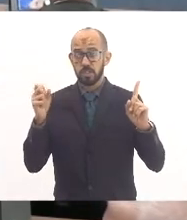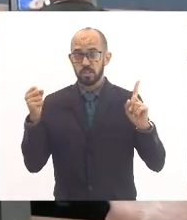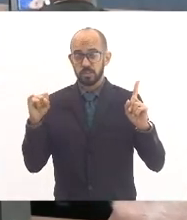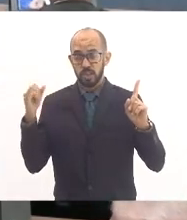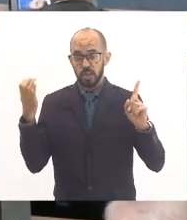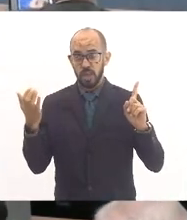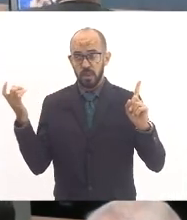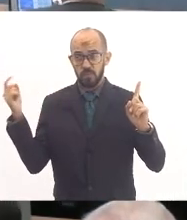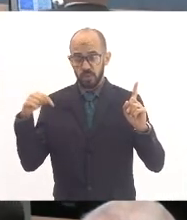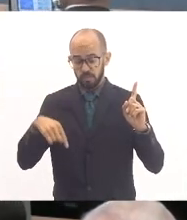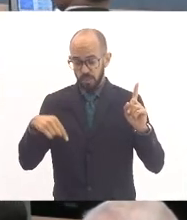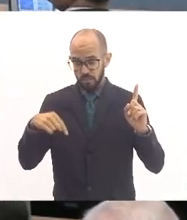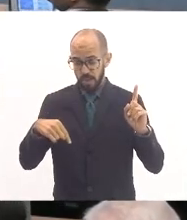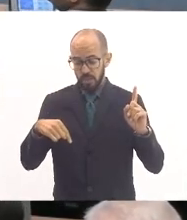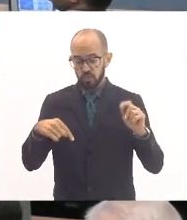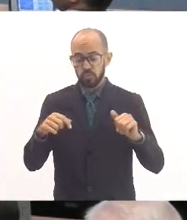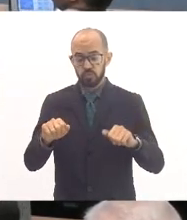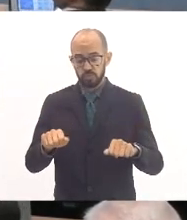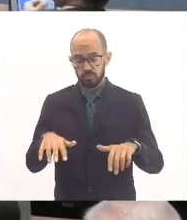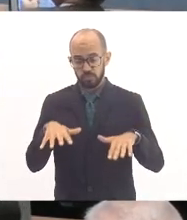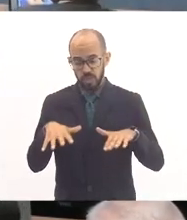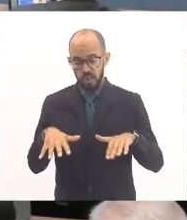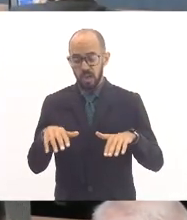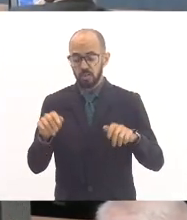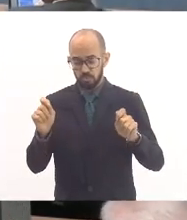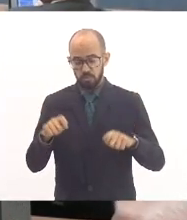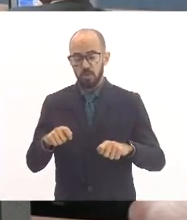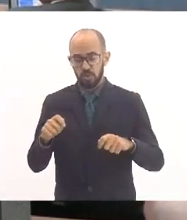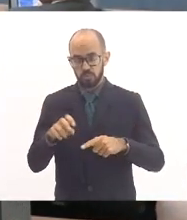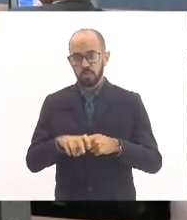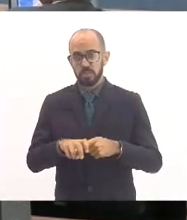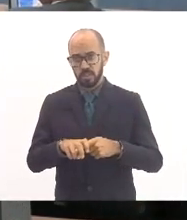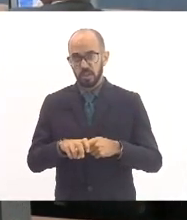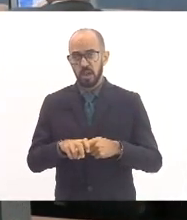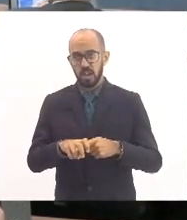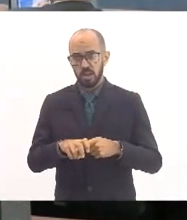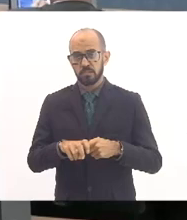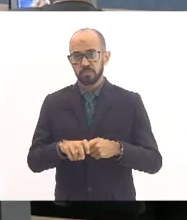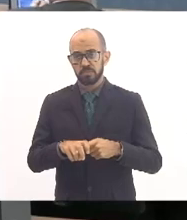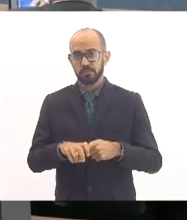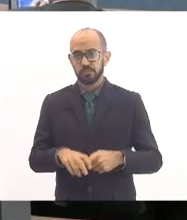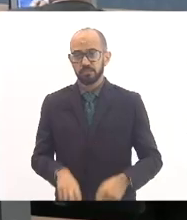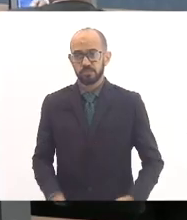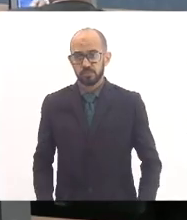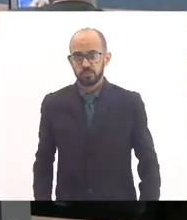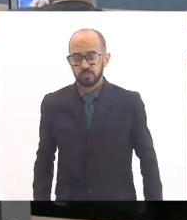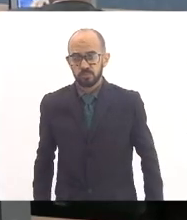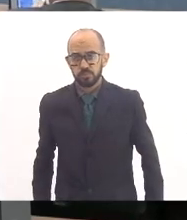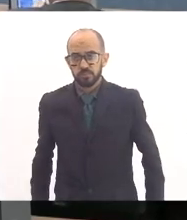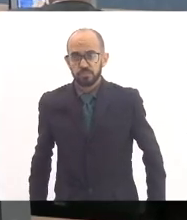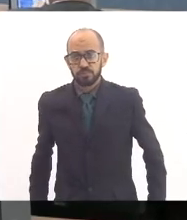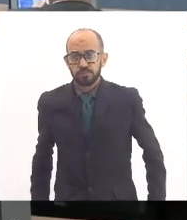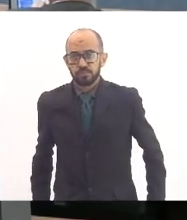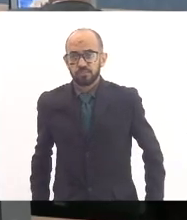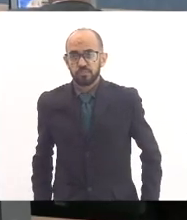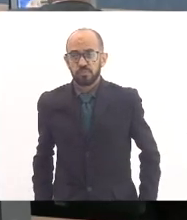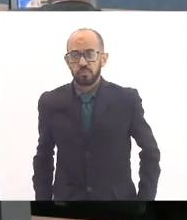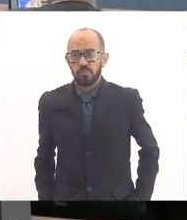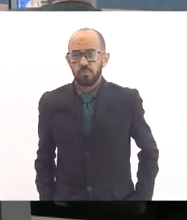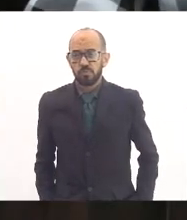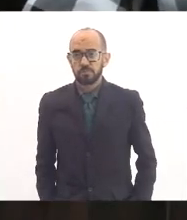no plenário Pode ficar à vontade eu acho que estou na galeria podem formar senha para que o plenário